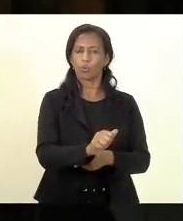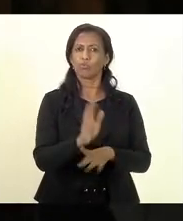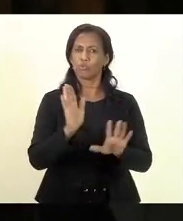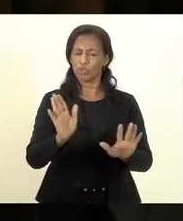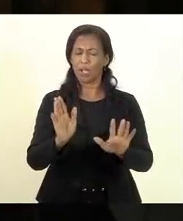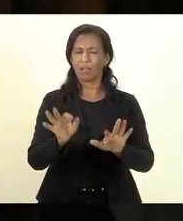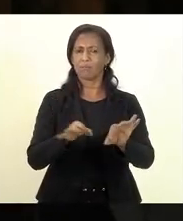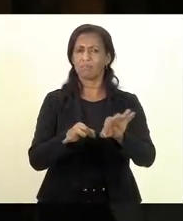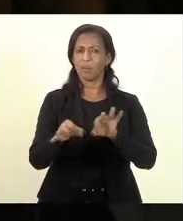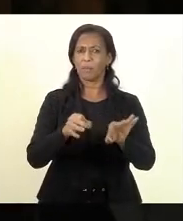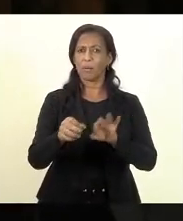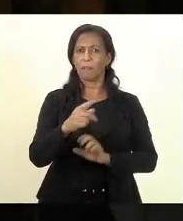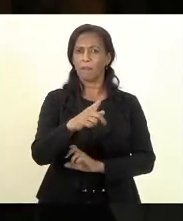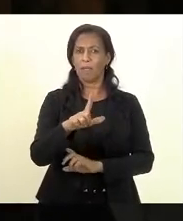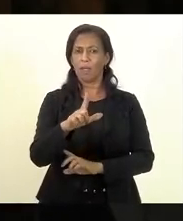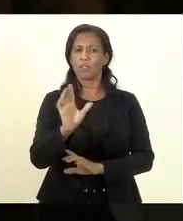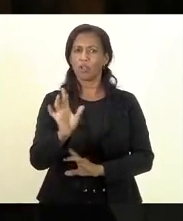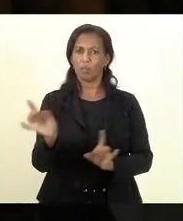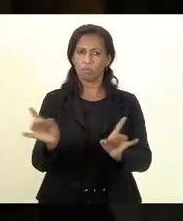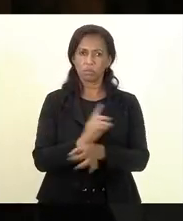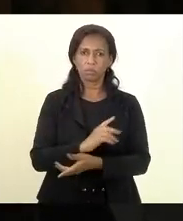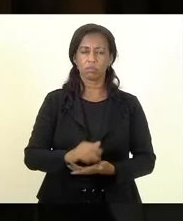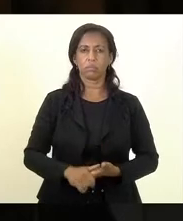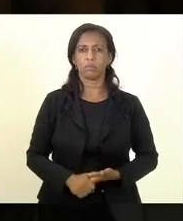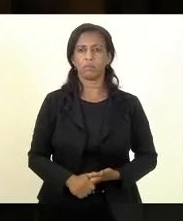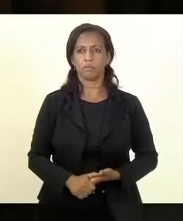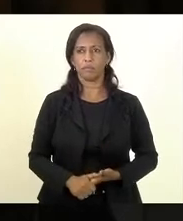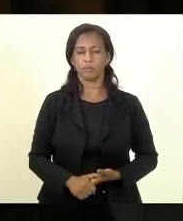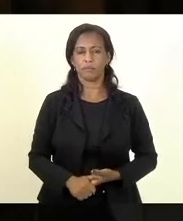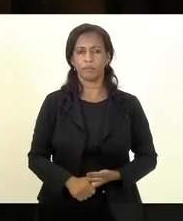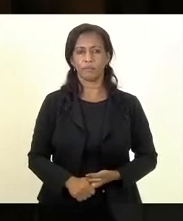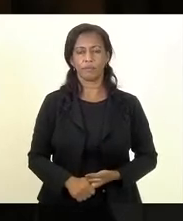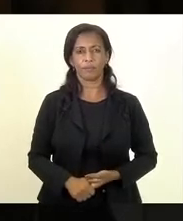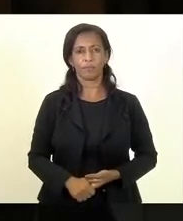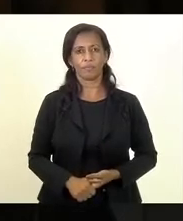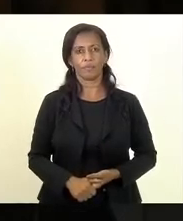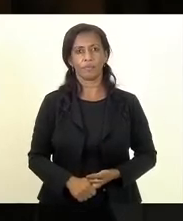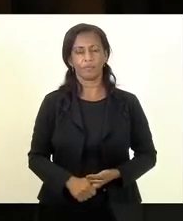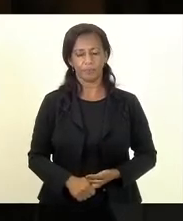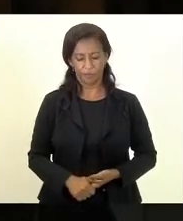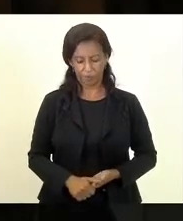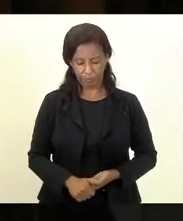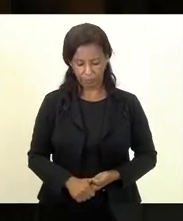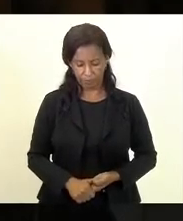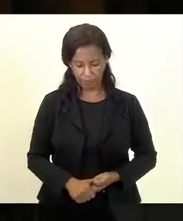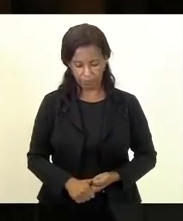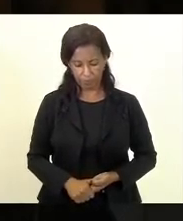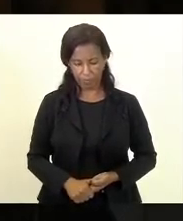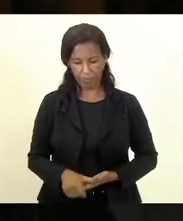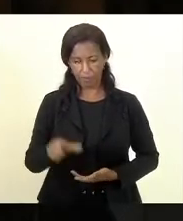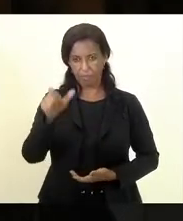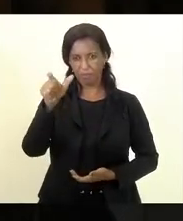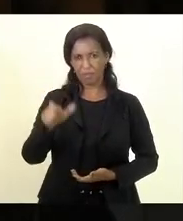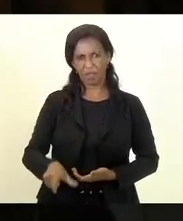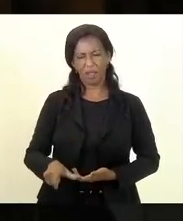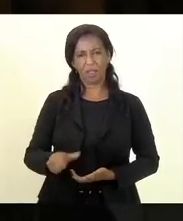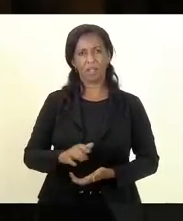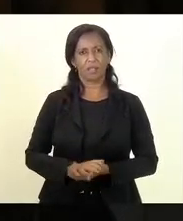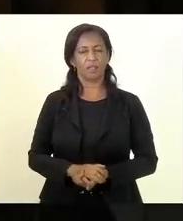um projeto hoje em pauta, né? Privilegia o misógino. Aquele que inibe